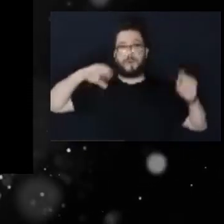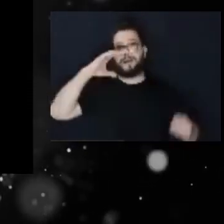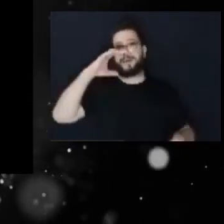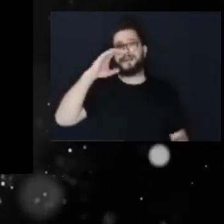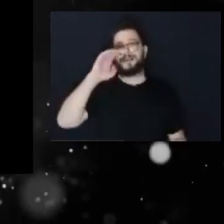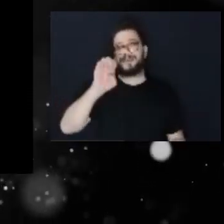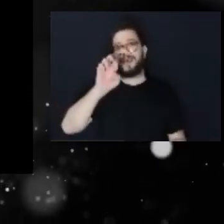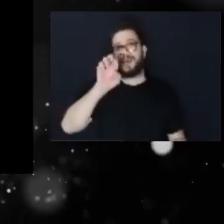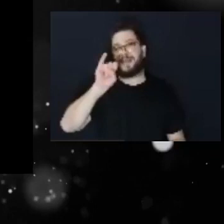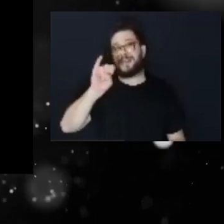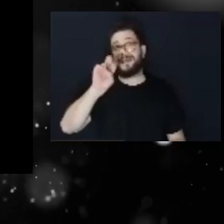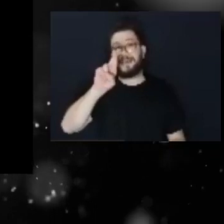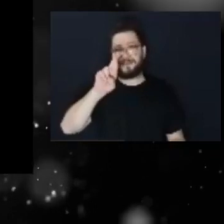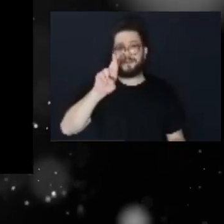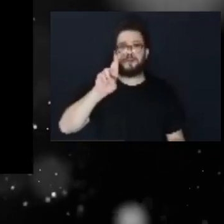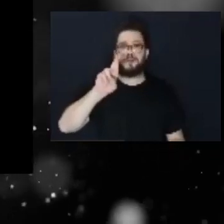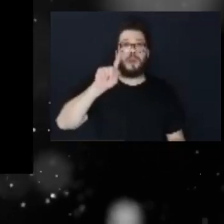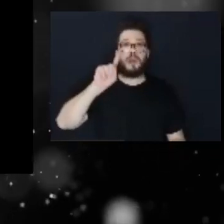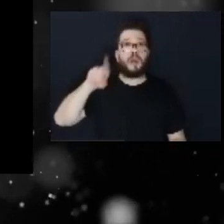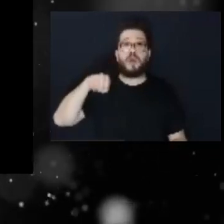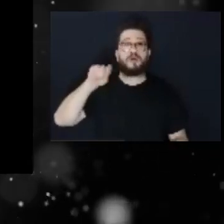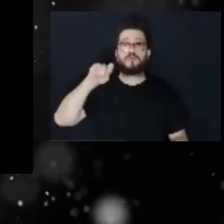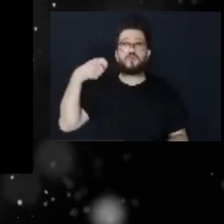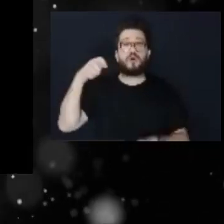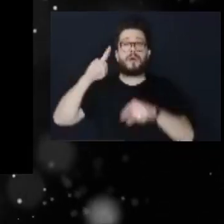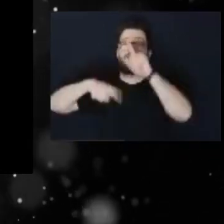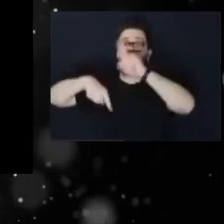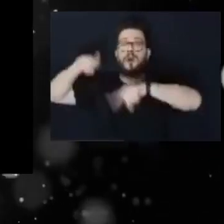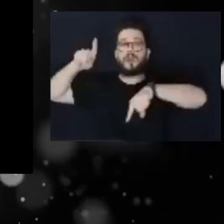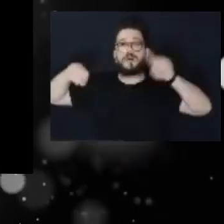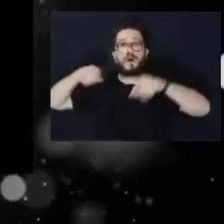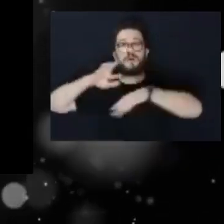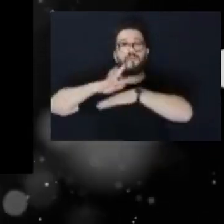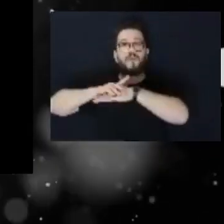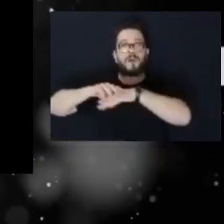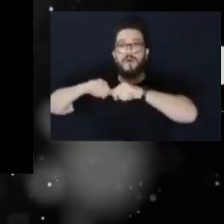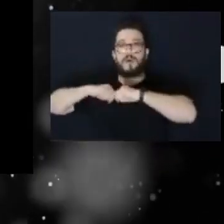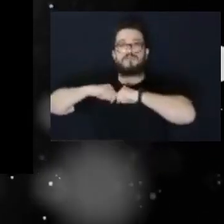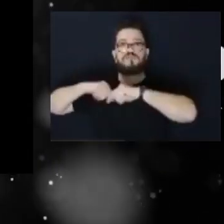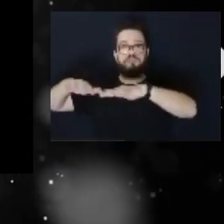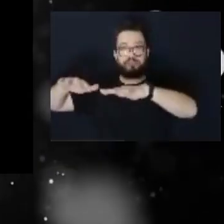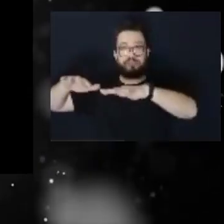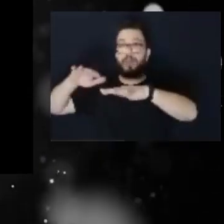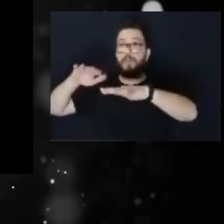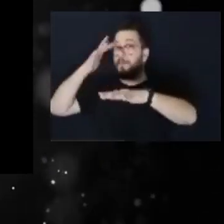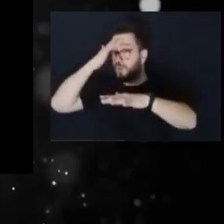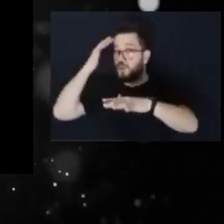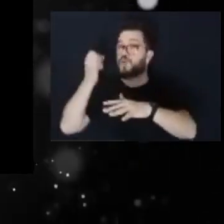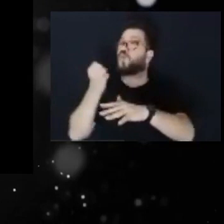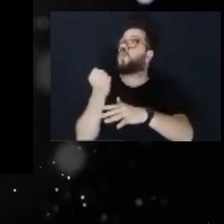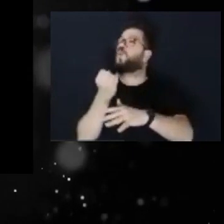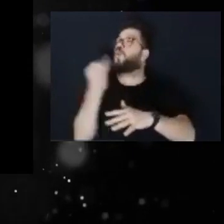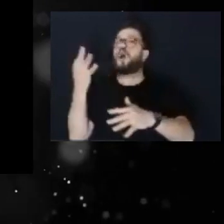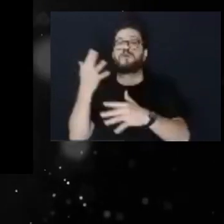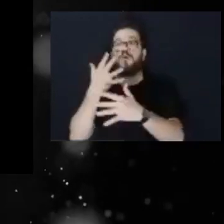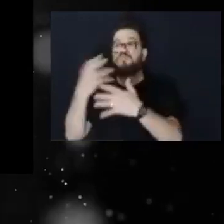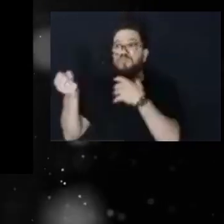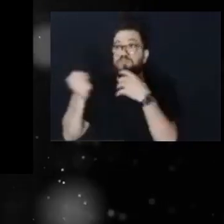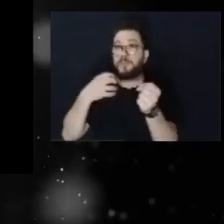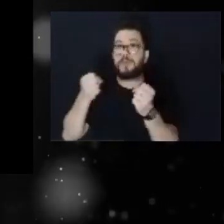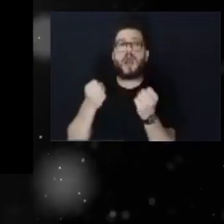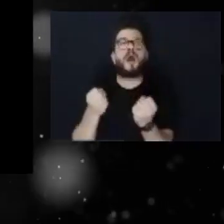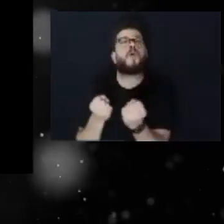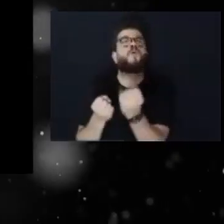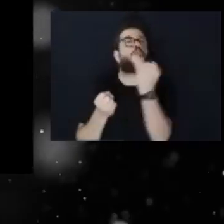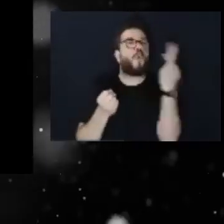tipo epidemiológico que considera as taxas de expostos, infectados, recuperados, né?